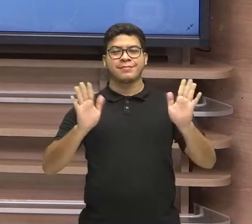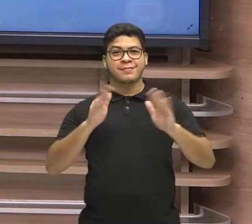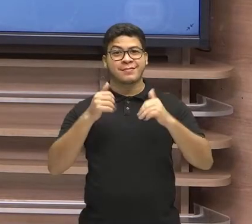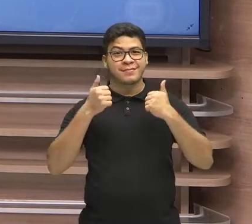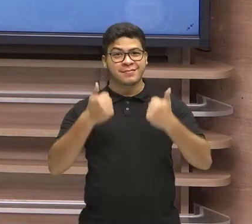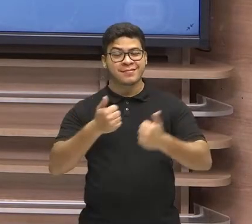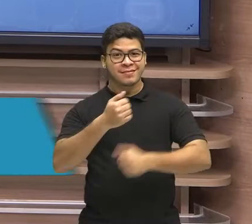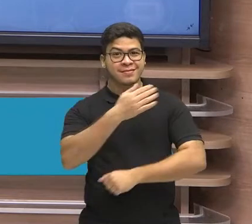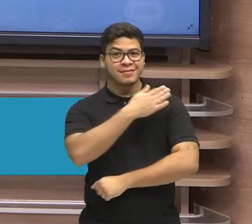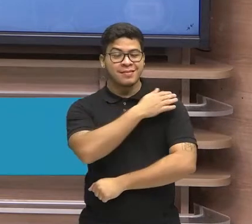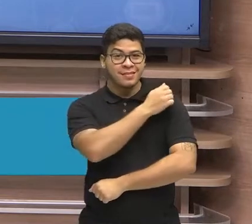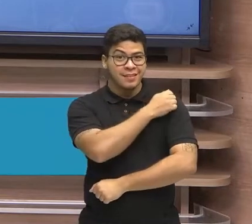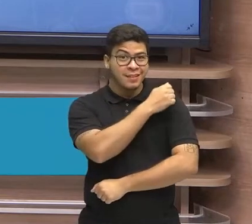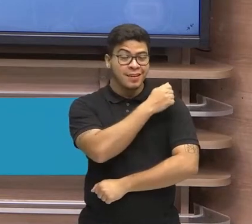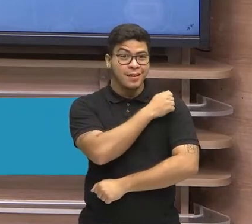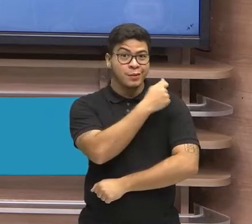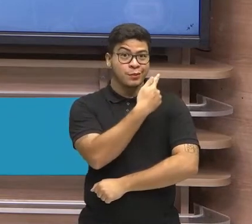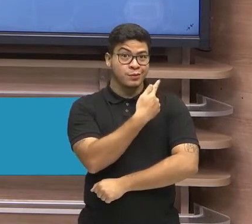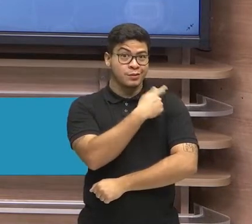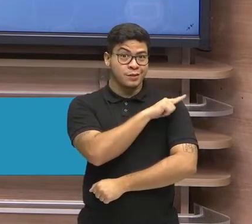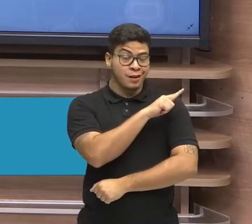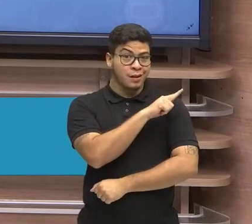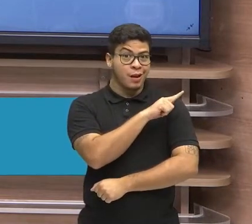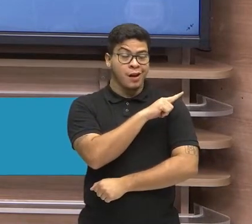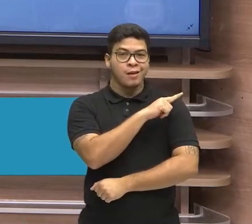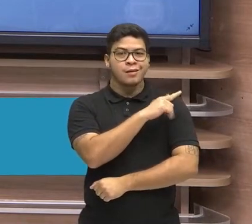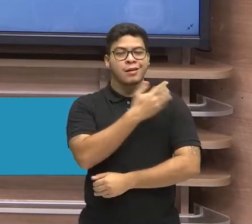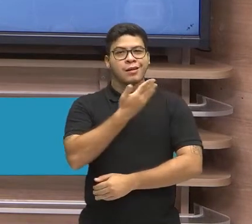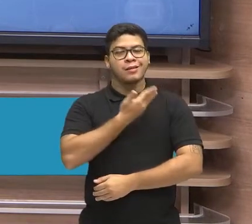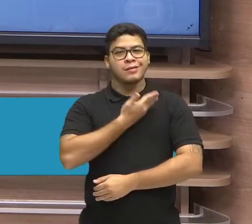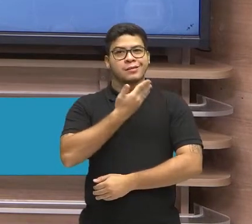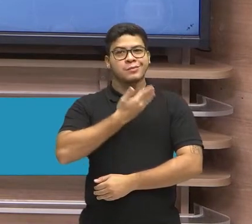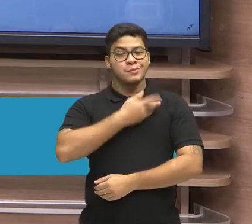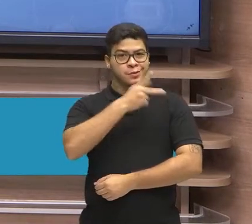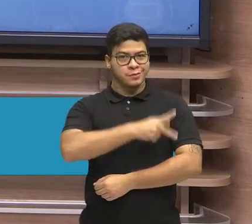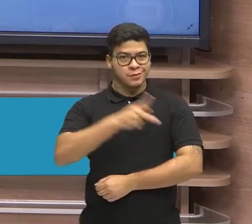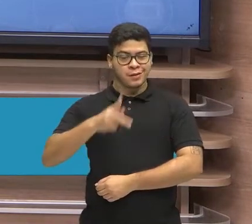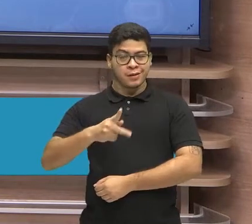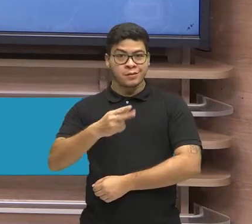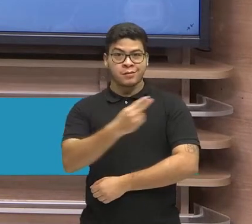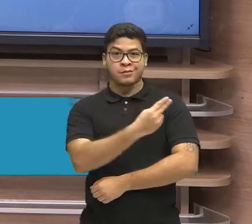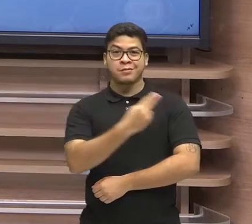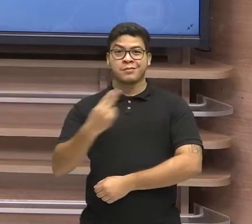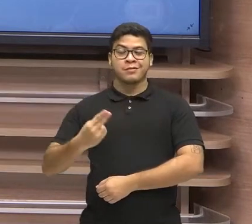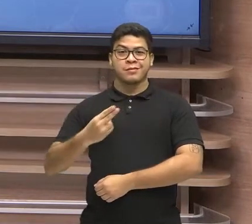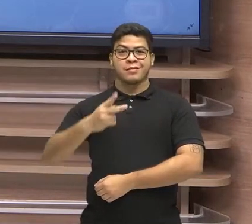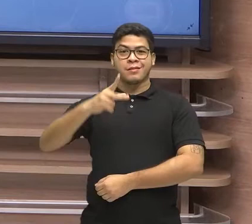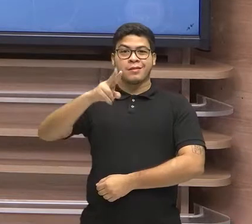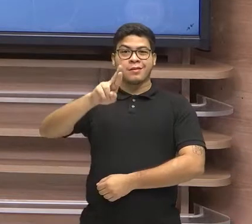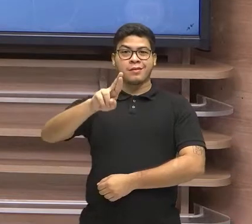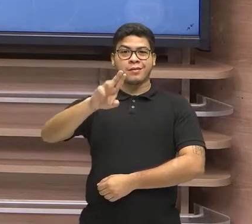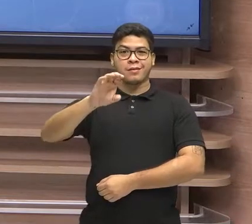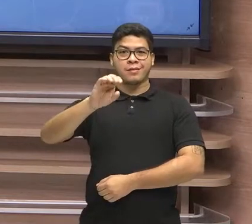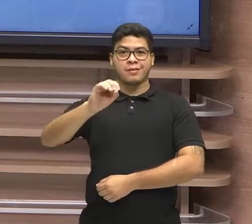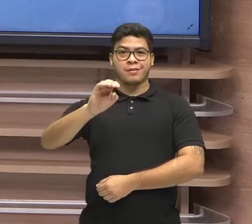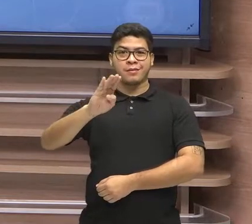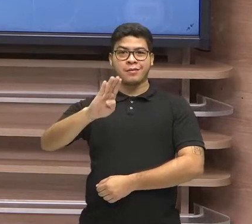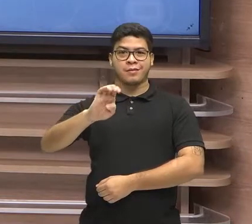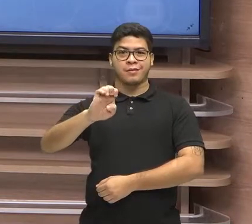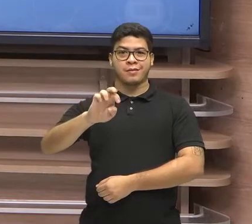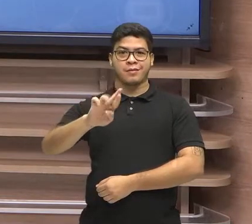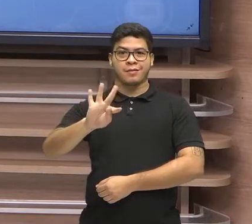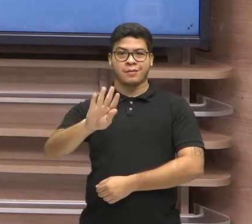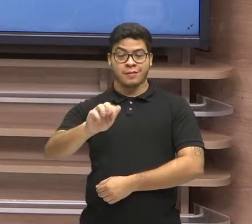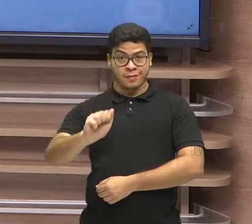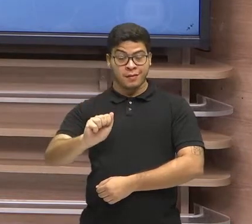alunos e alunas do 7º ano, colegas professores, eu sou a professora Roberta Prestes e hoje nós vamos ter mais